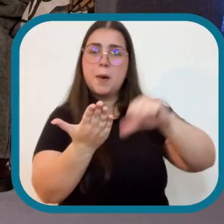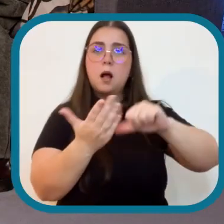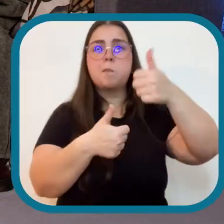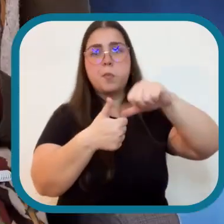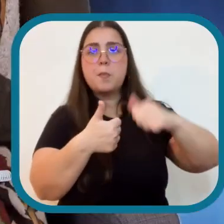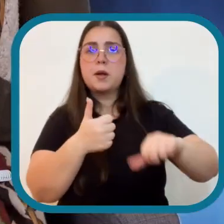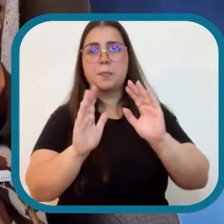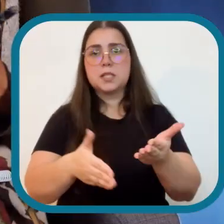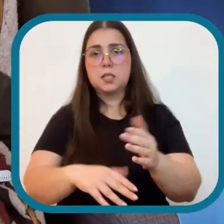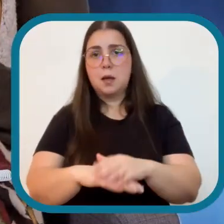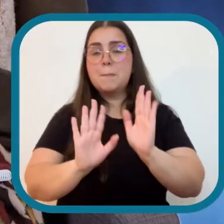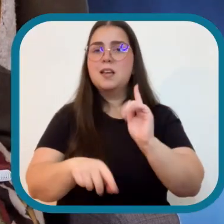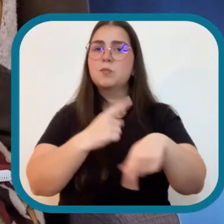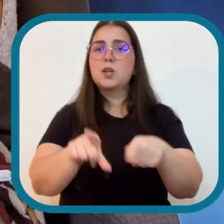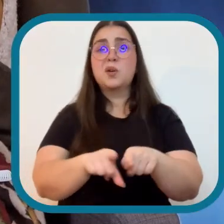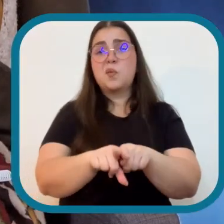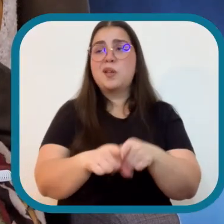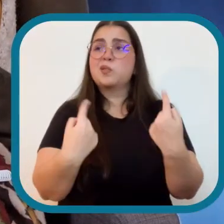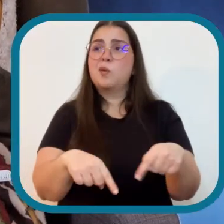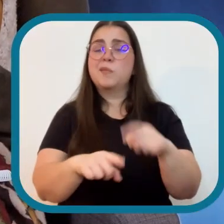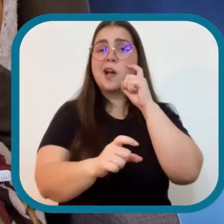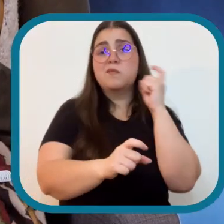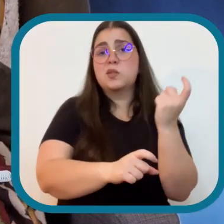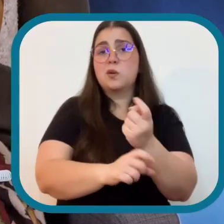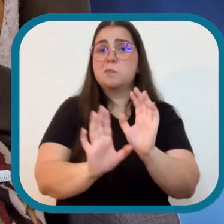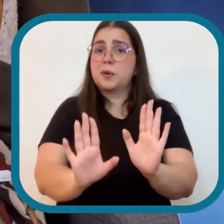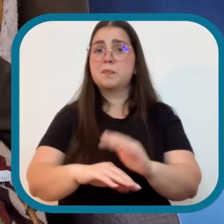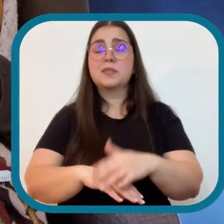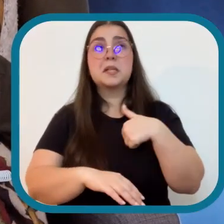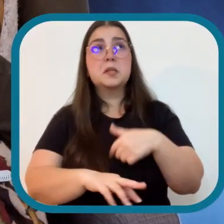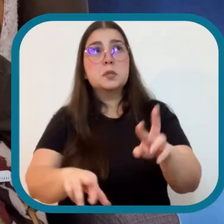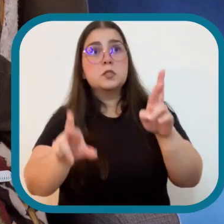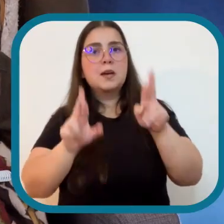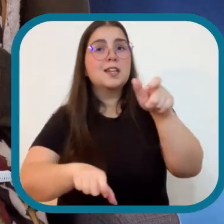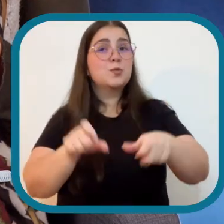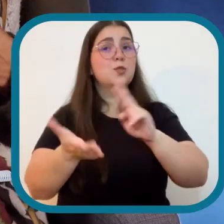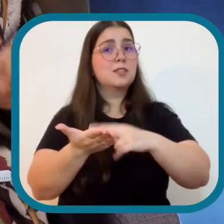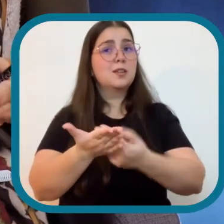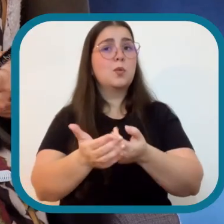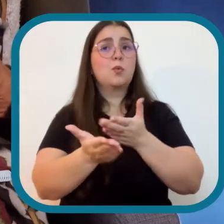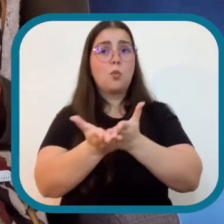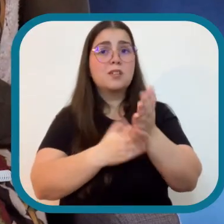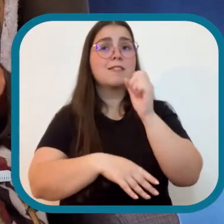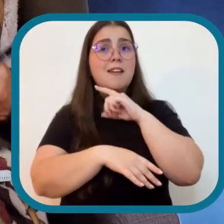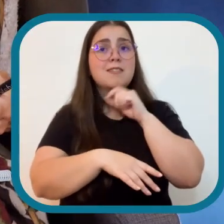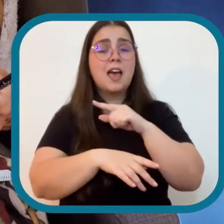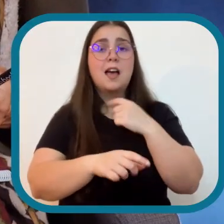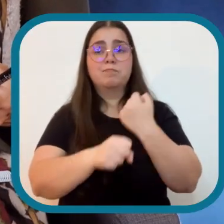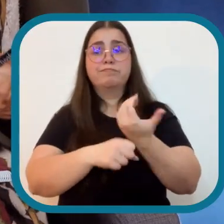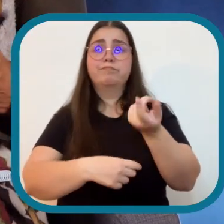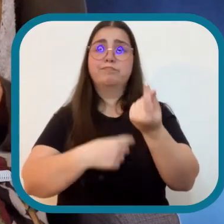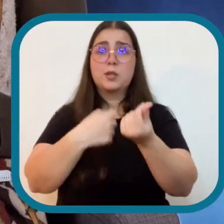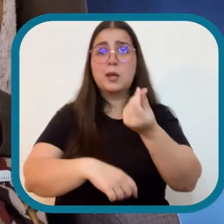não e corrigir. Mas acaba por se tornar um mero revisor. Eu só espero que os tradutores possam continuar a ganhar a sua